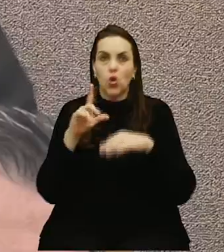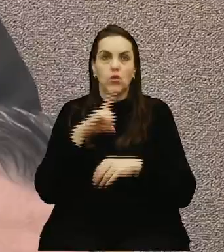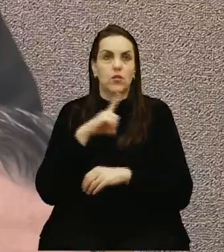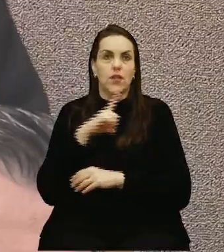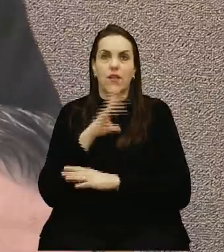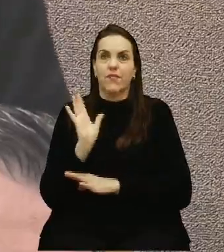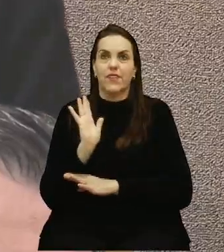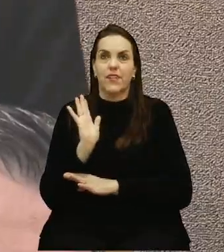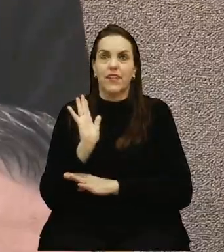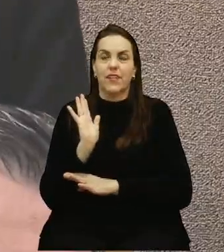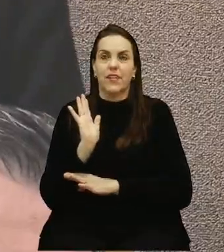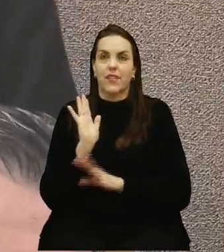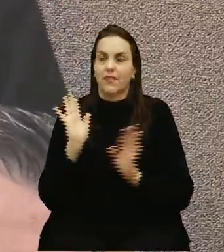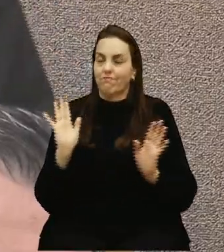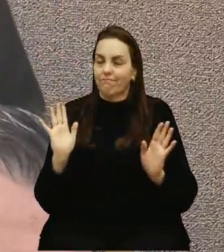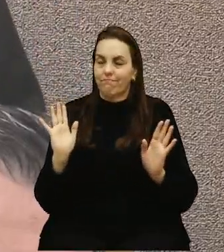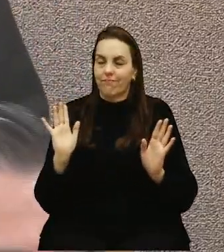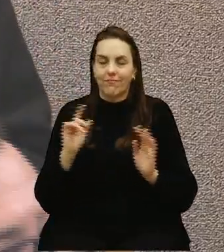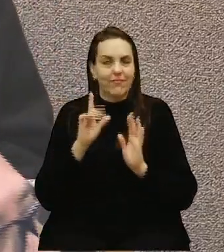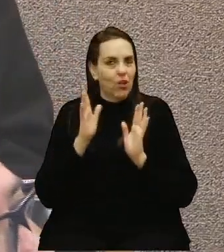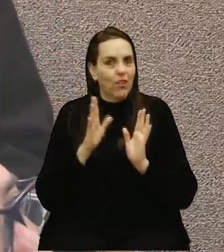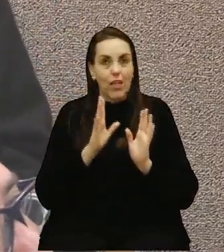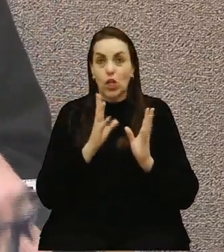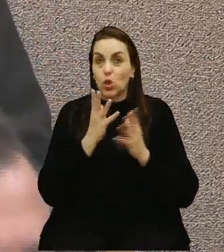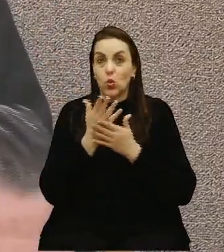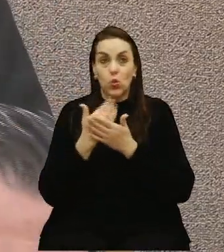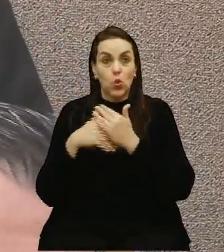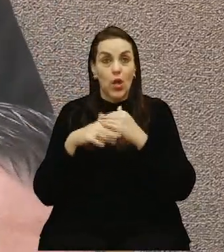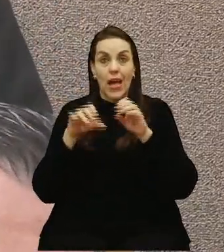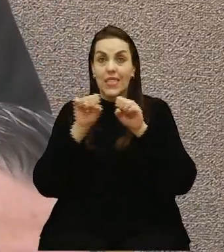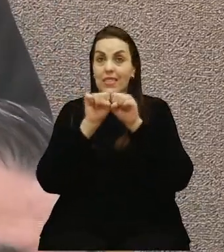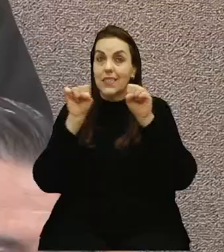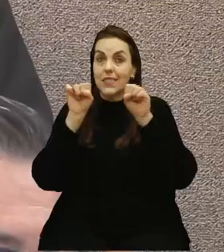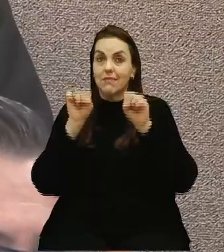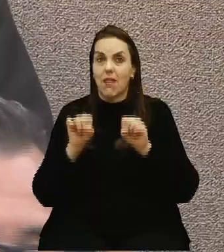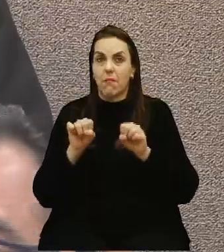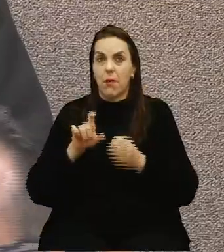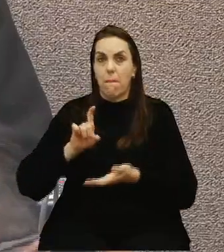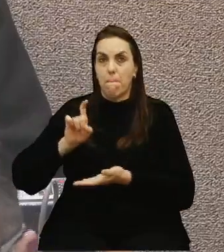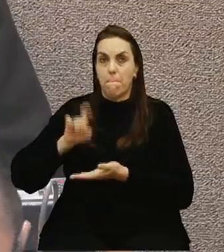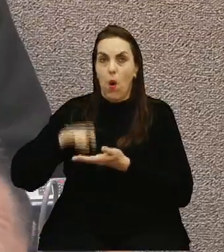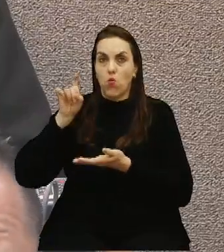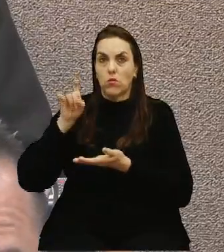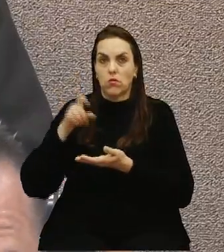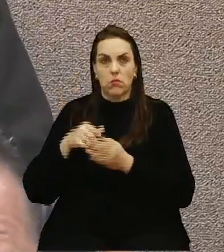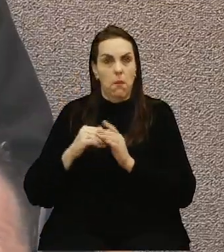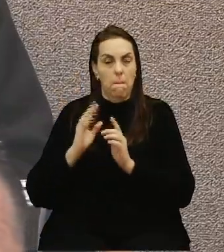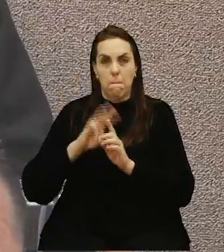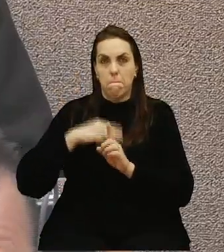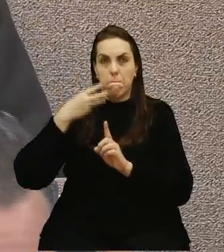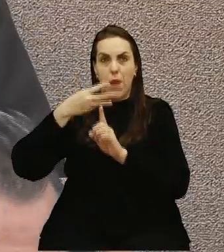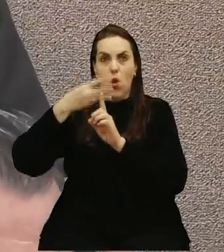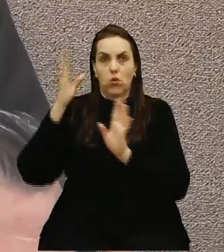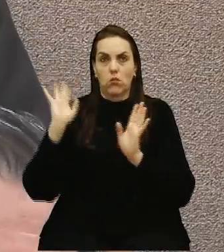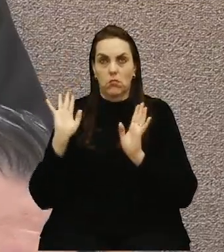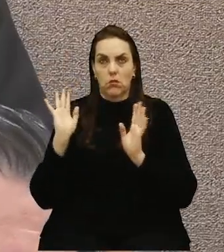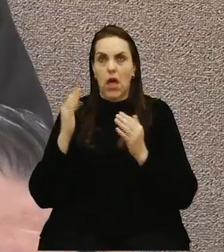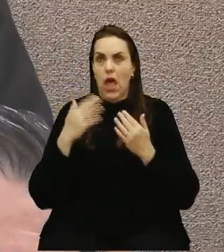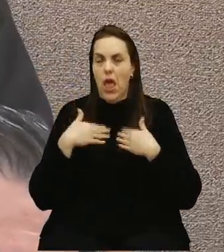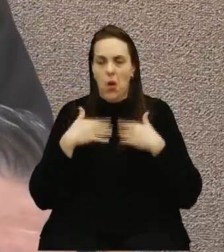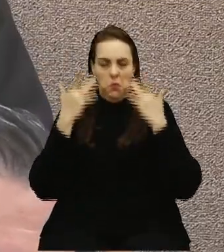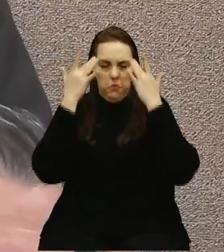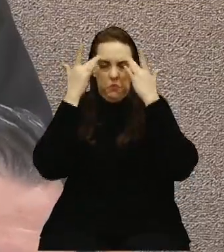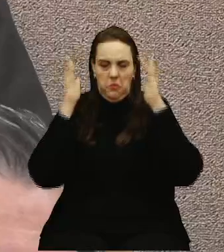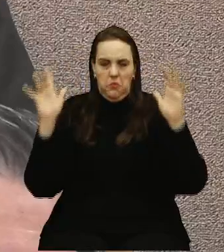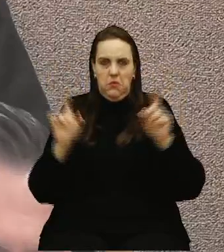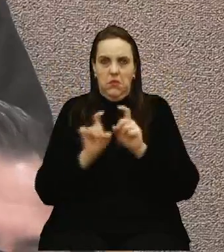Então, quer dizer, é sistemático, isso aí é sistema. Isso aí é apertar lá no botão. Eu me considero um neófito nessa área de informática. Mas a